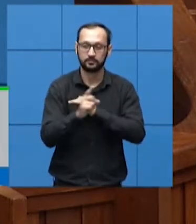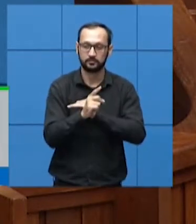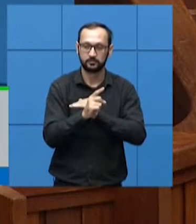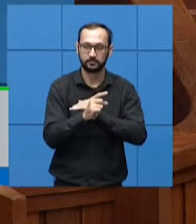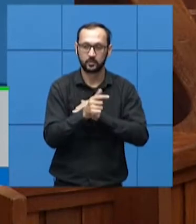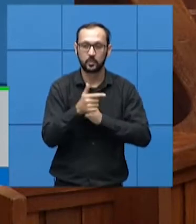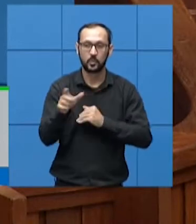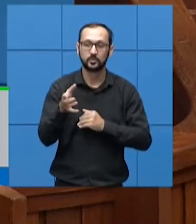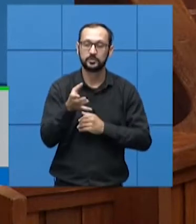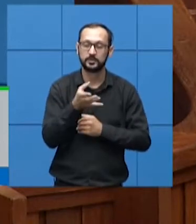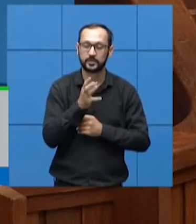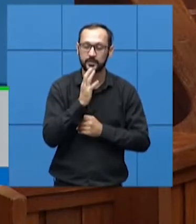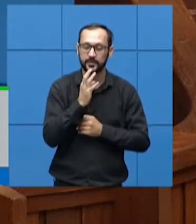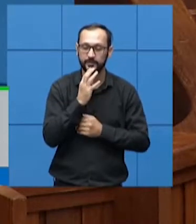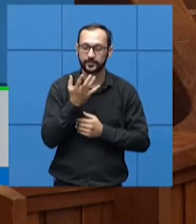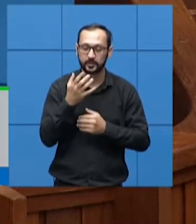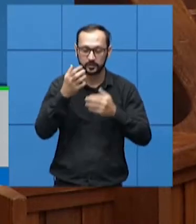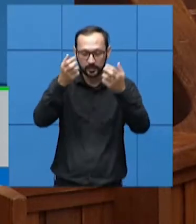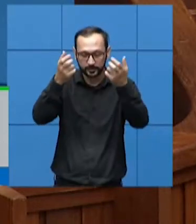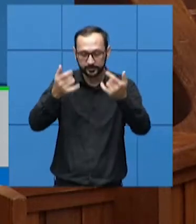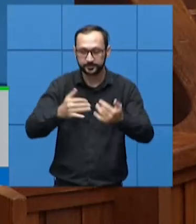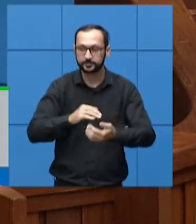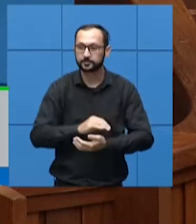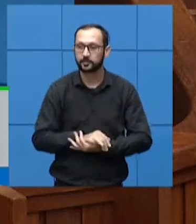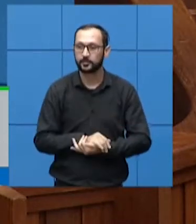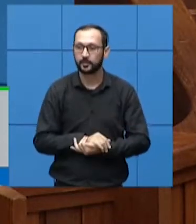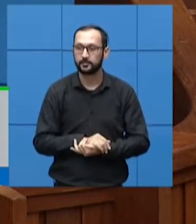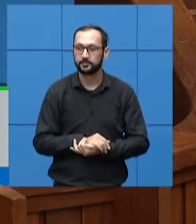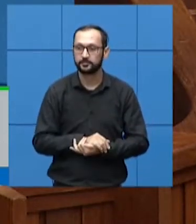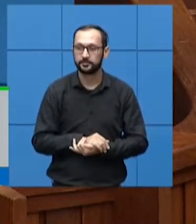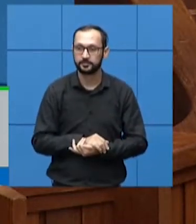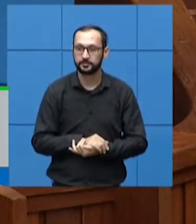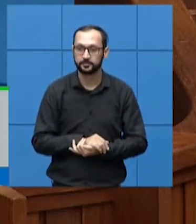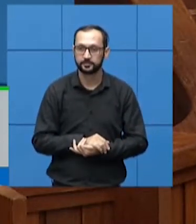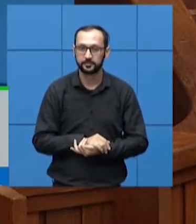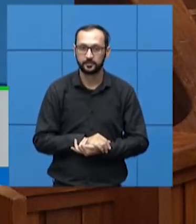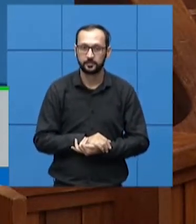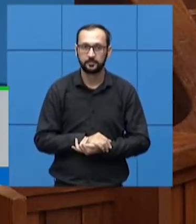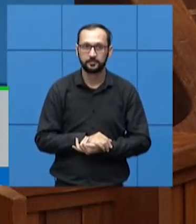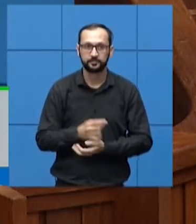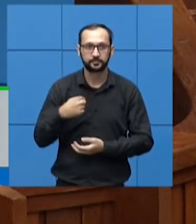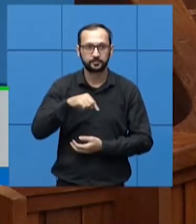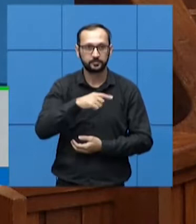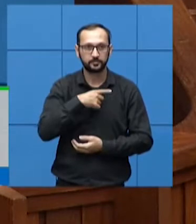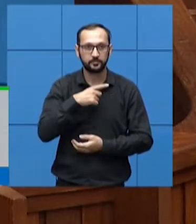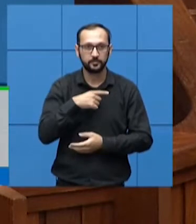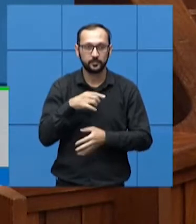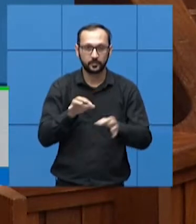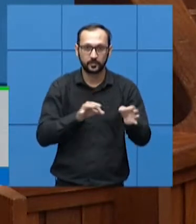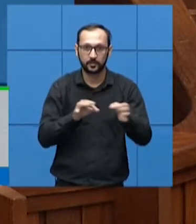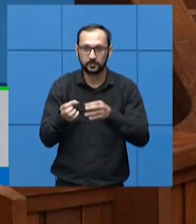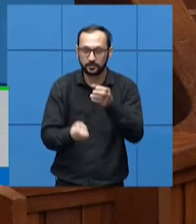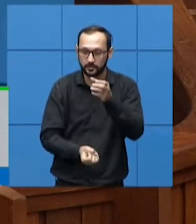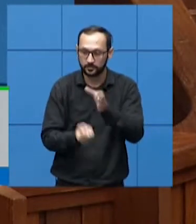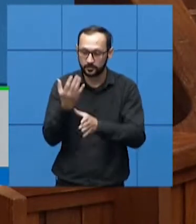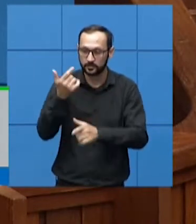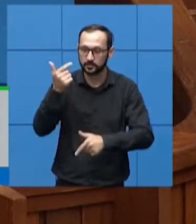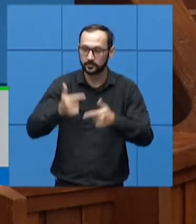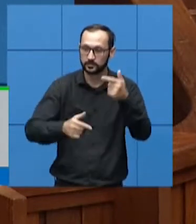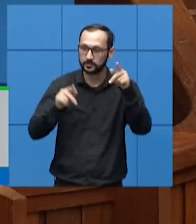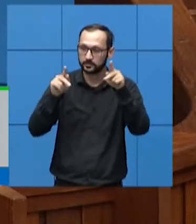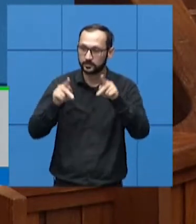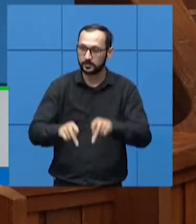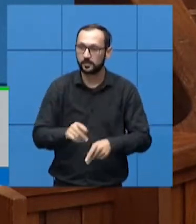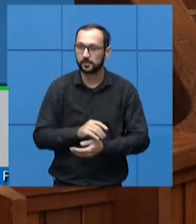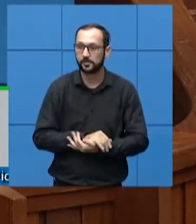outras áreas de conhecimento que eu citei também. Nós trabalhamos na implementação das políticas públicas